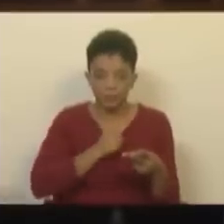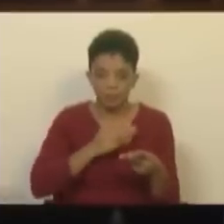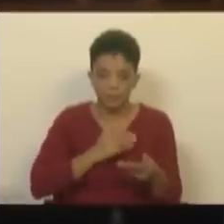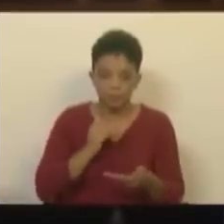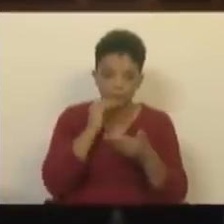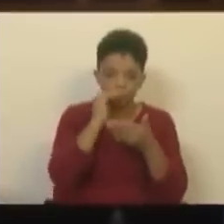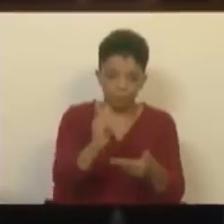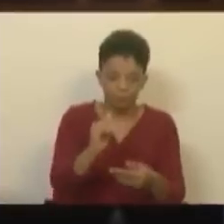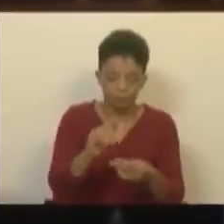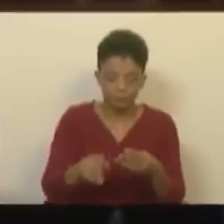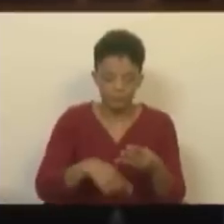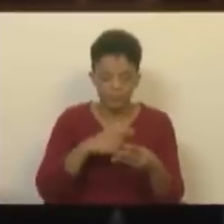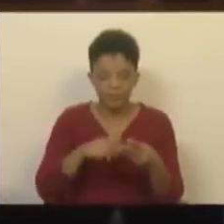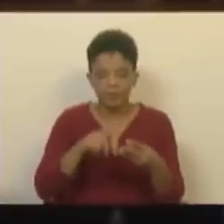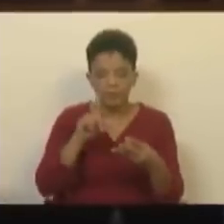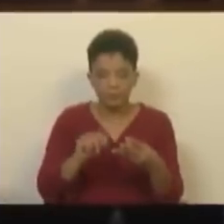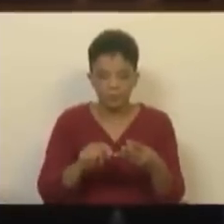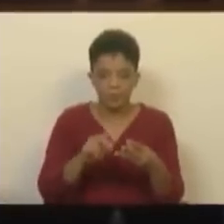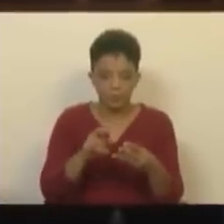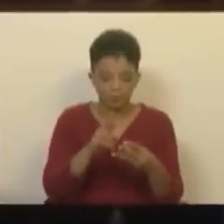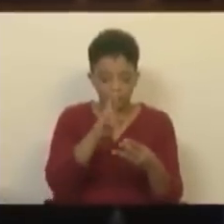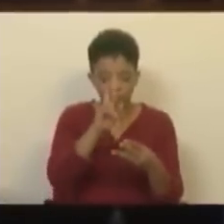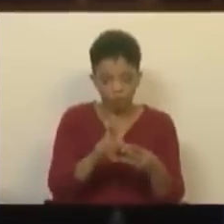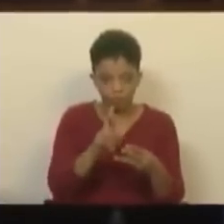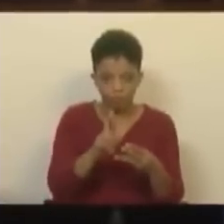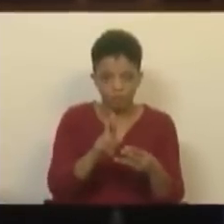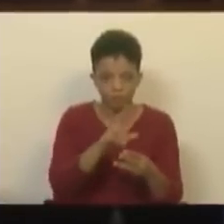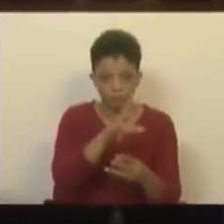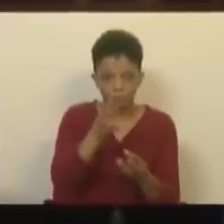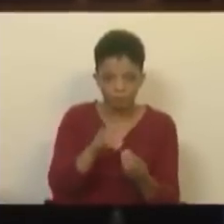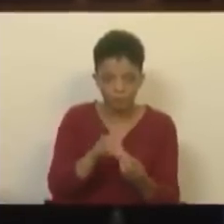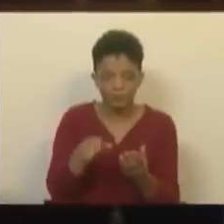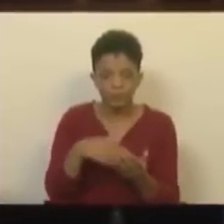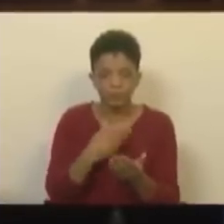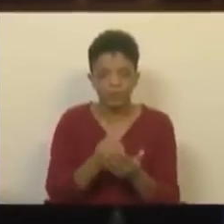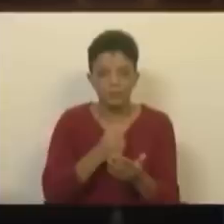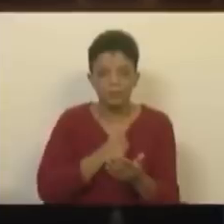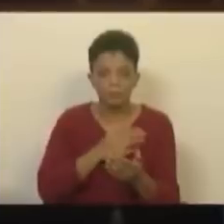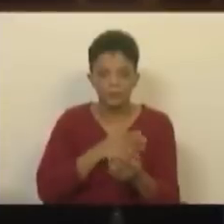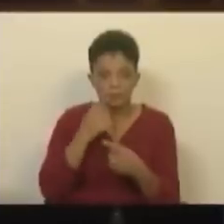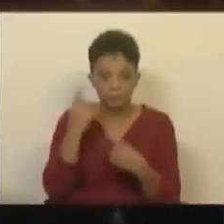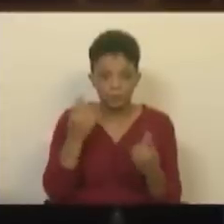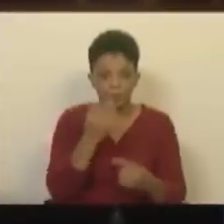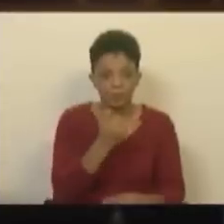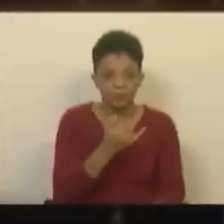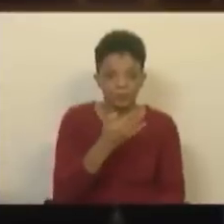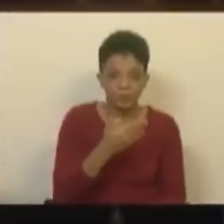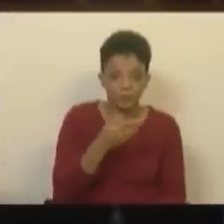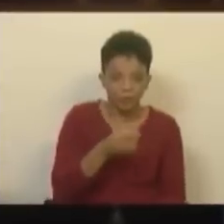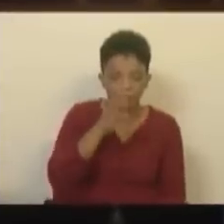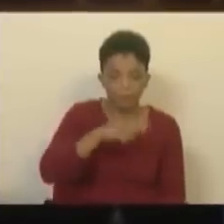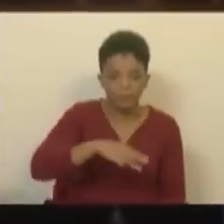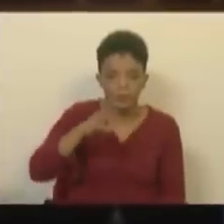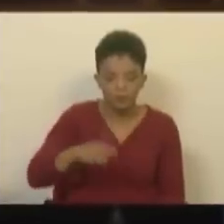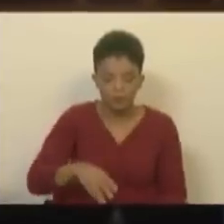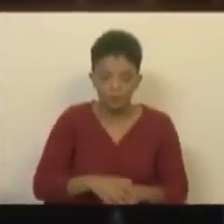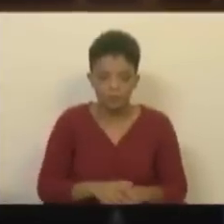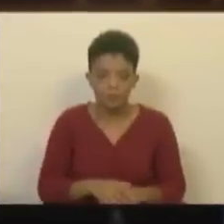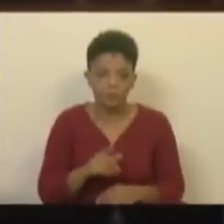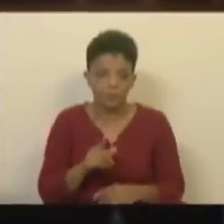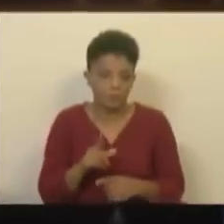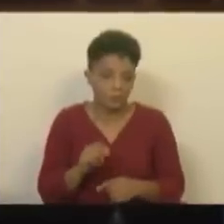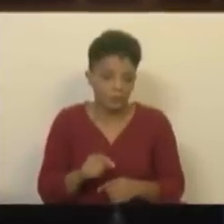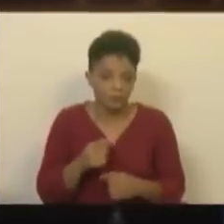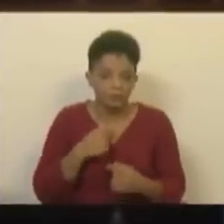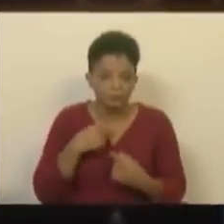as empresas e é preciso somar estes dois valores para chegar ao valor das empresas públicas 279 milhões e as entidades